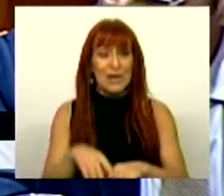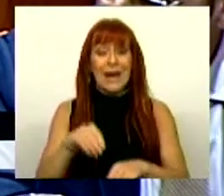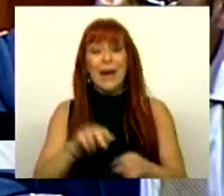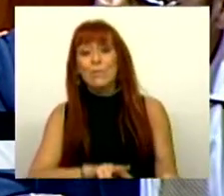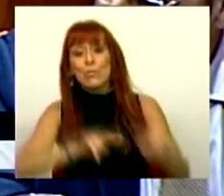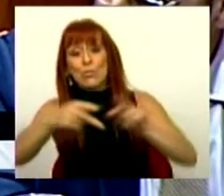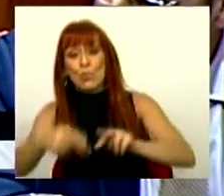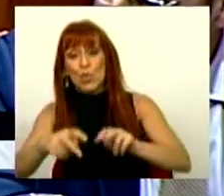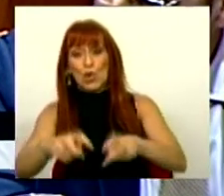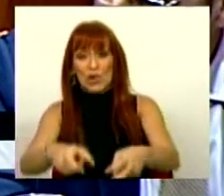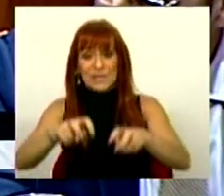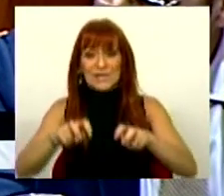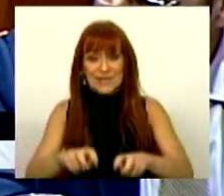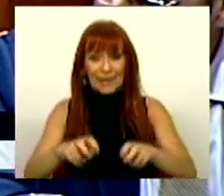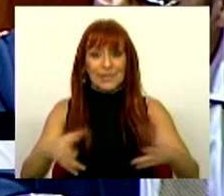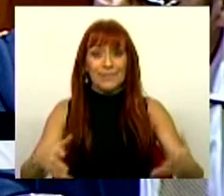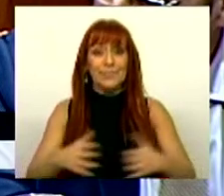relocalização.